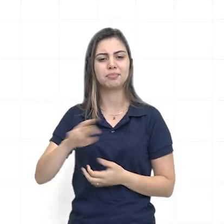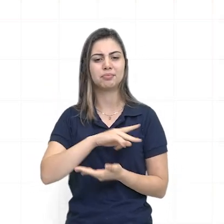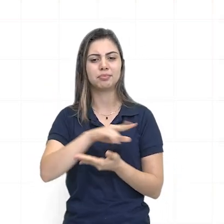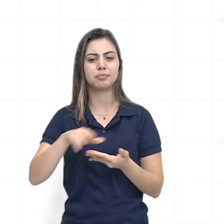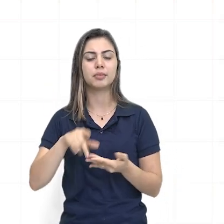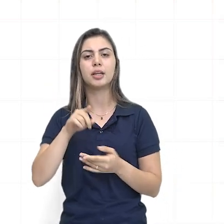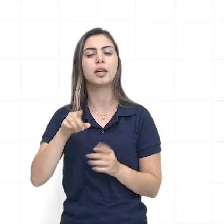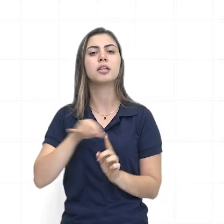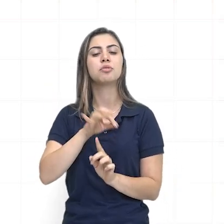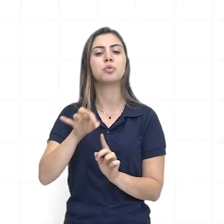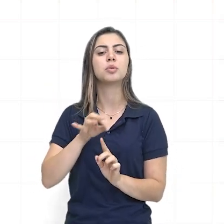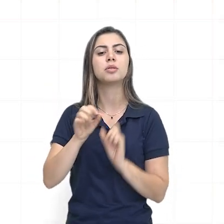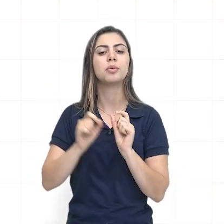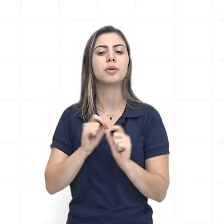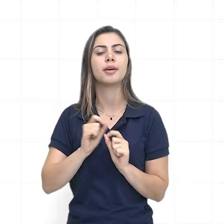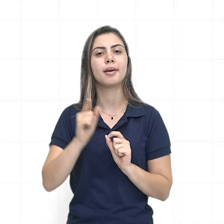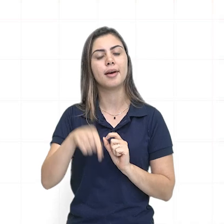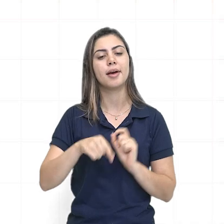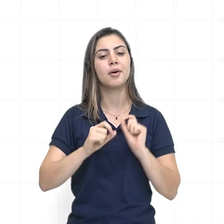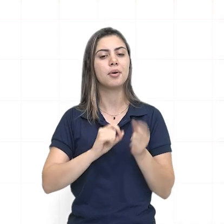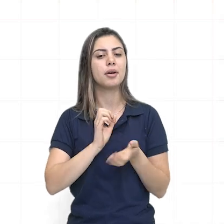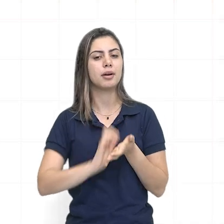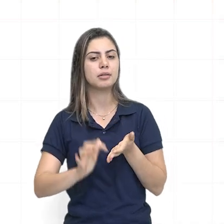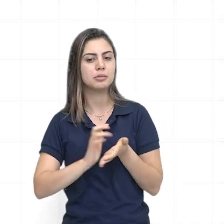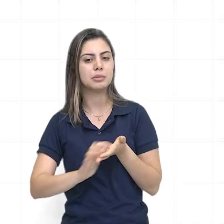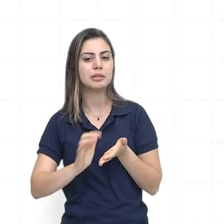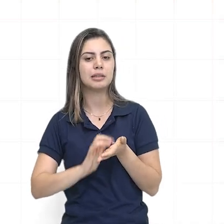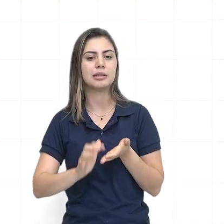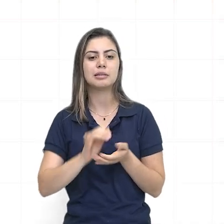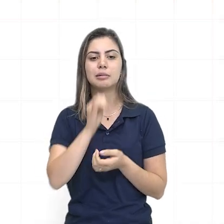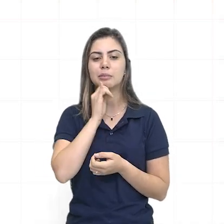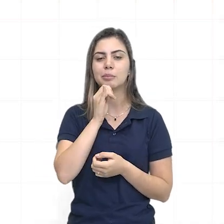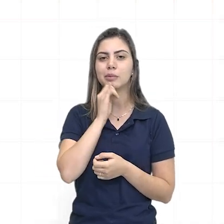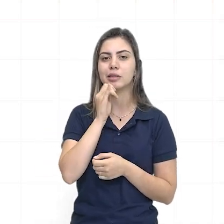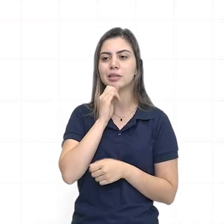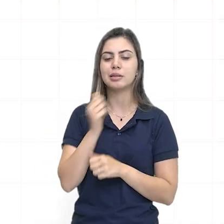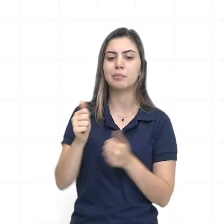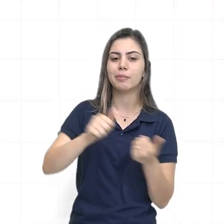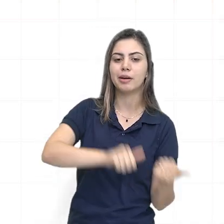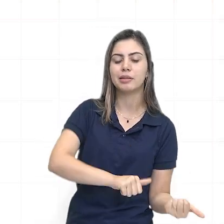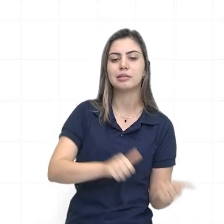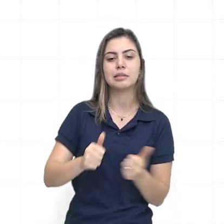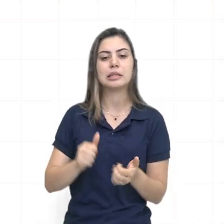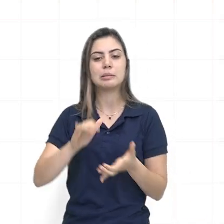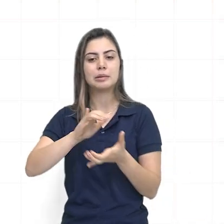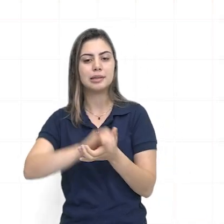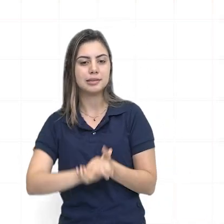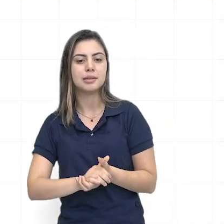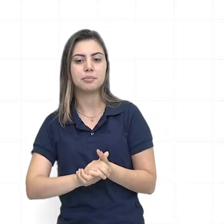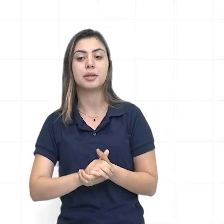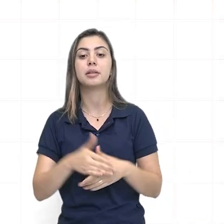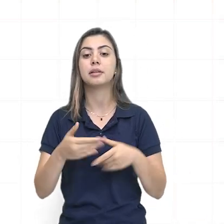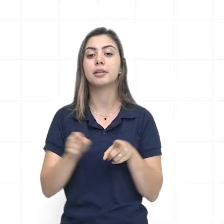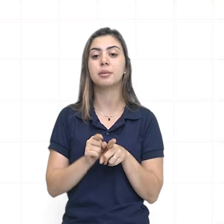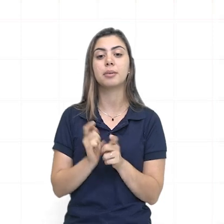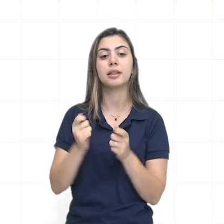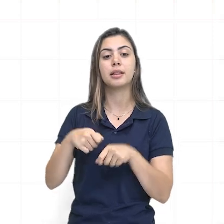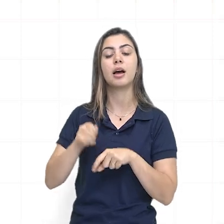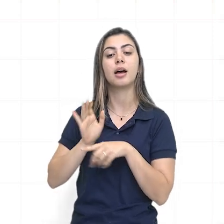mais administrativa, né? Como batismo, casamento, e ofereciam,